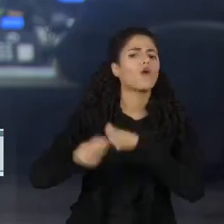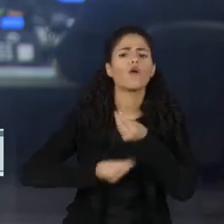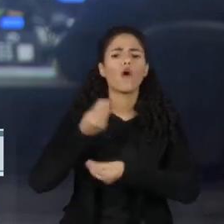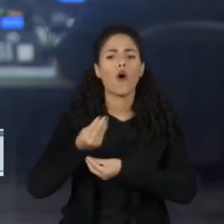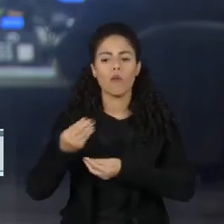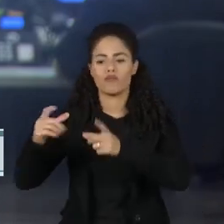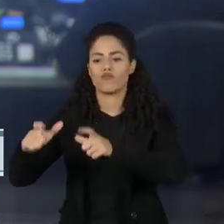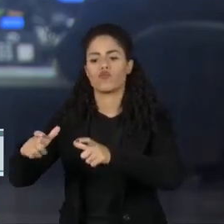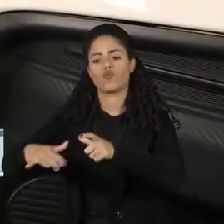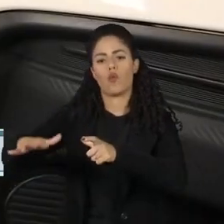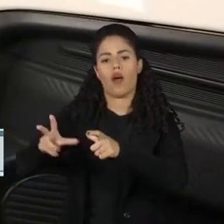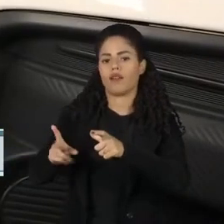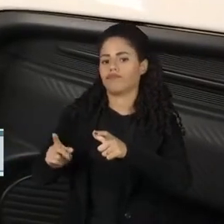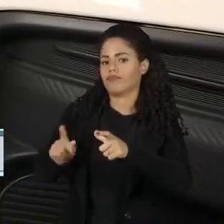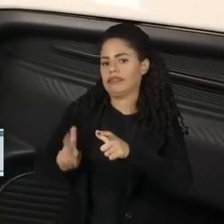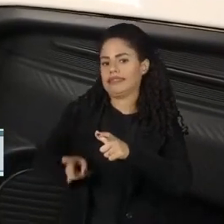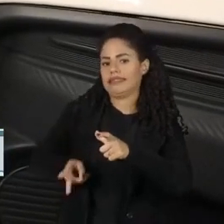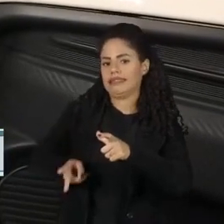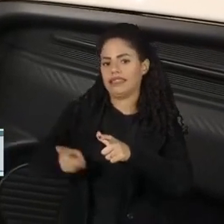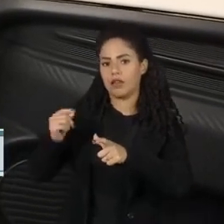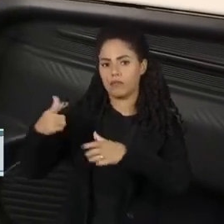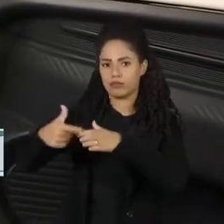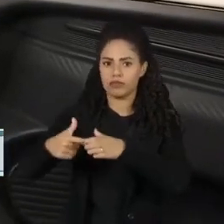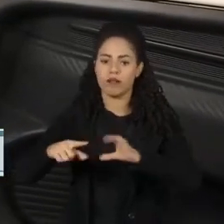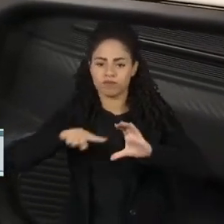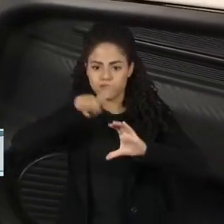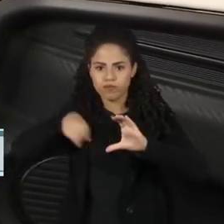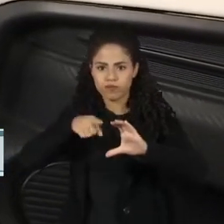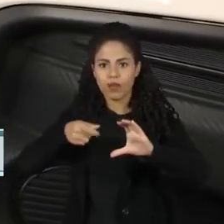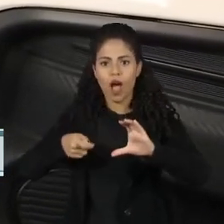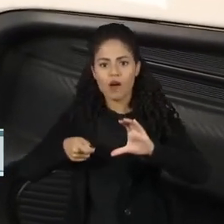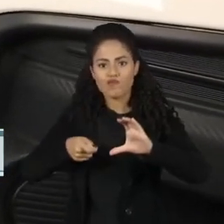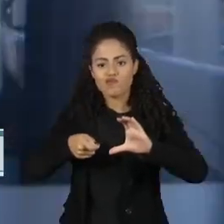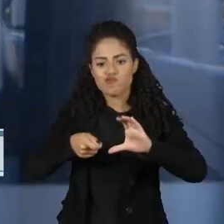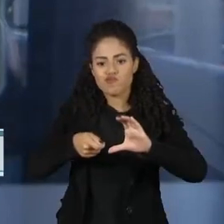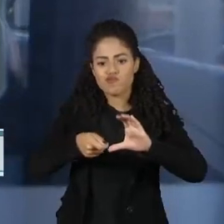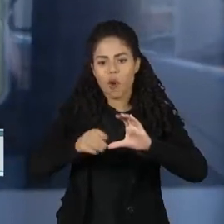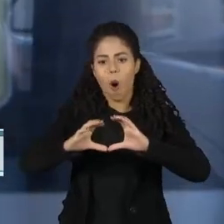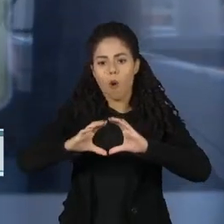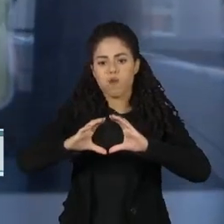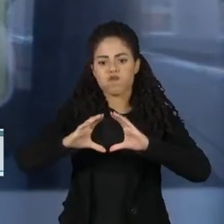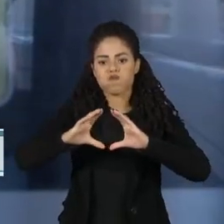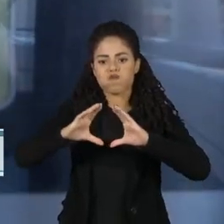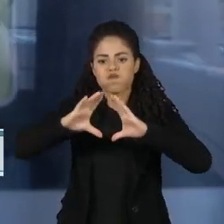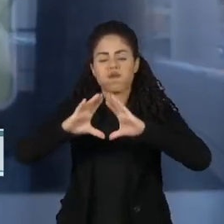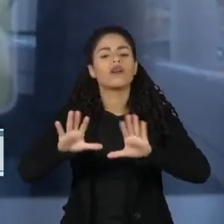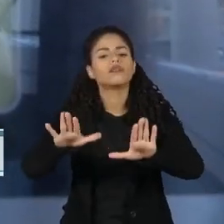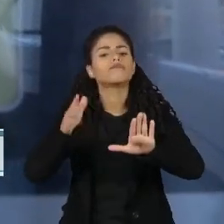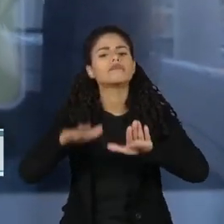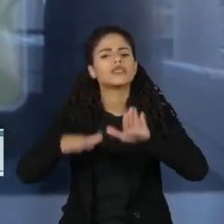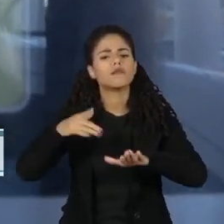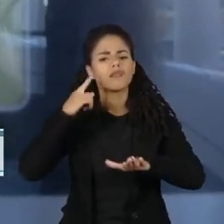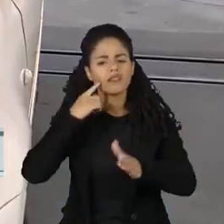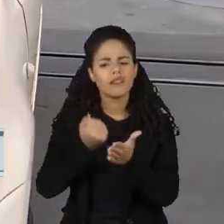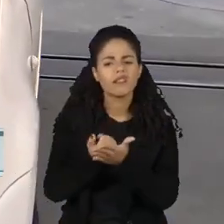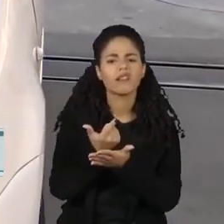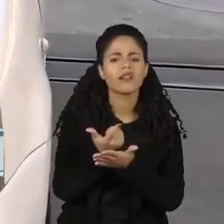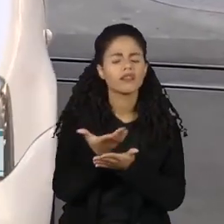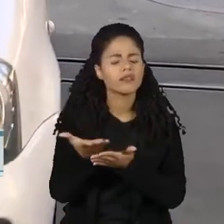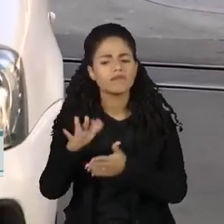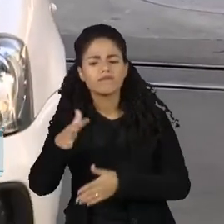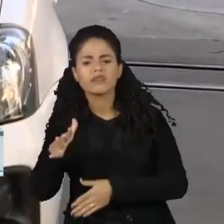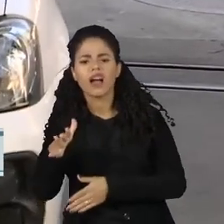onde abastece. Para calibrar o próprio orçamento, o Wilton precisa saber quanto vai gastar de